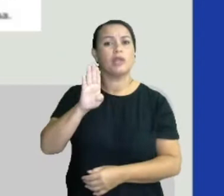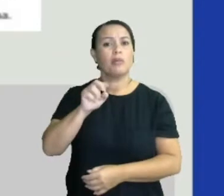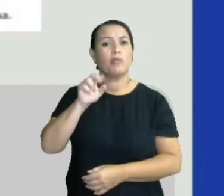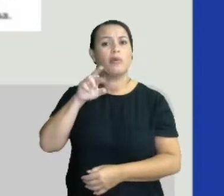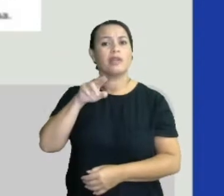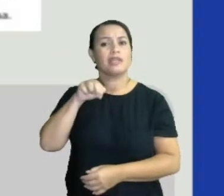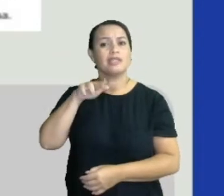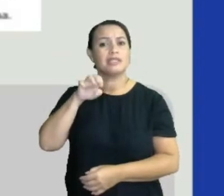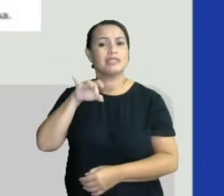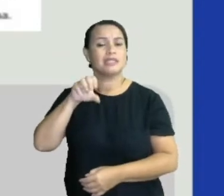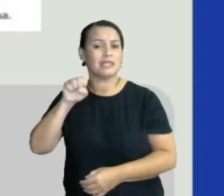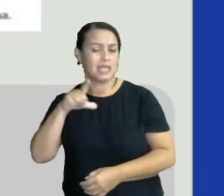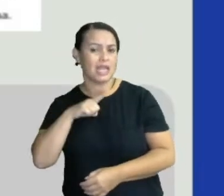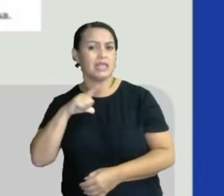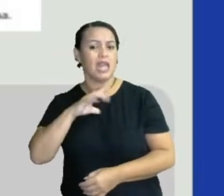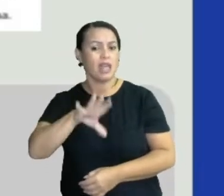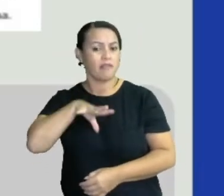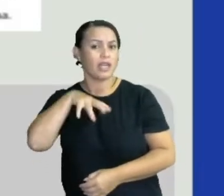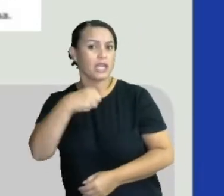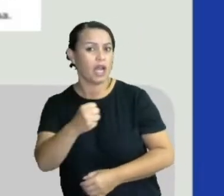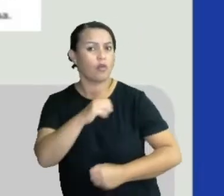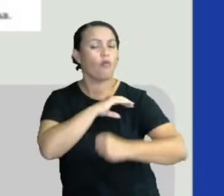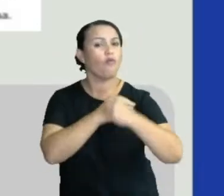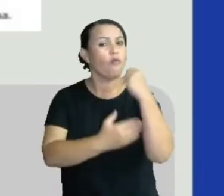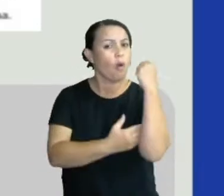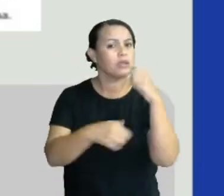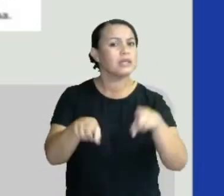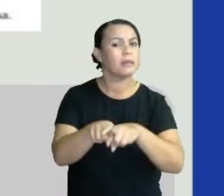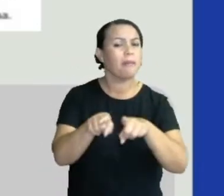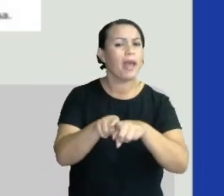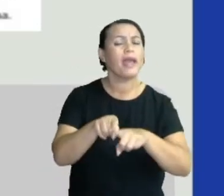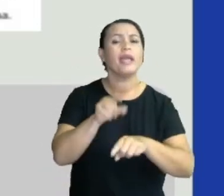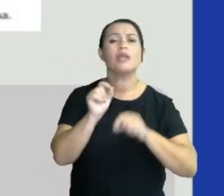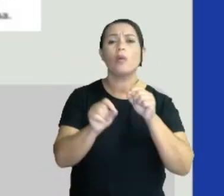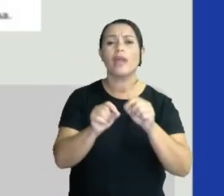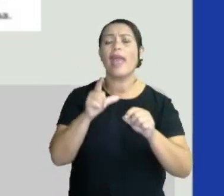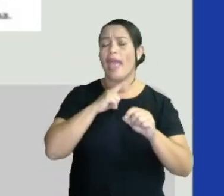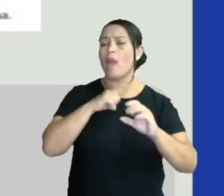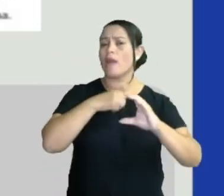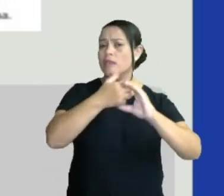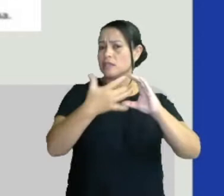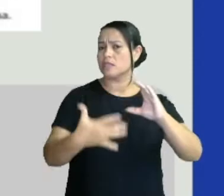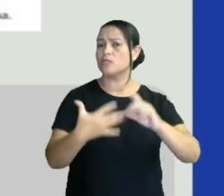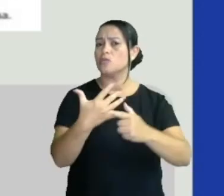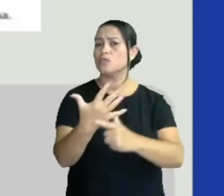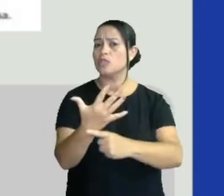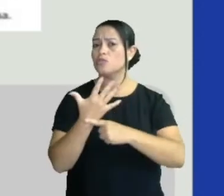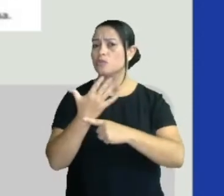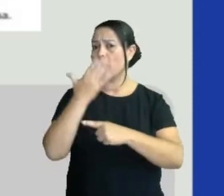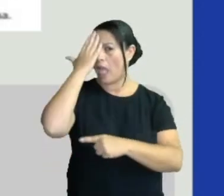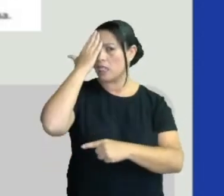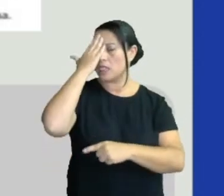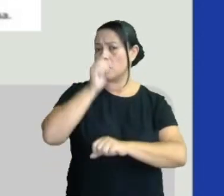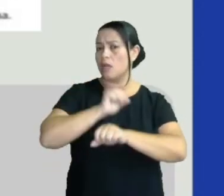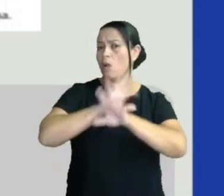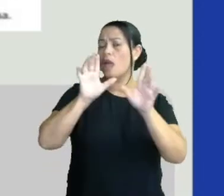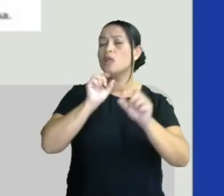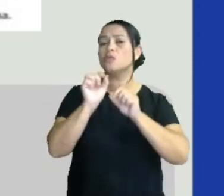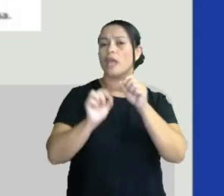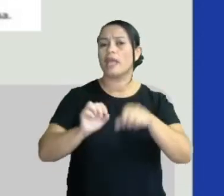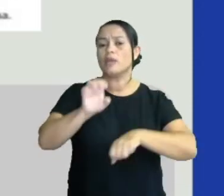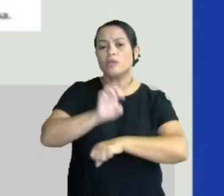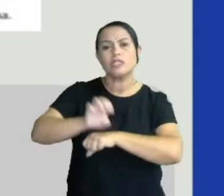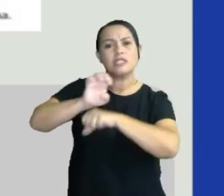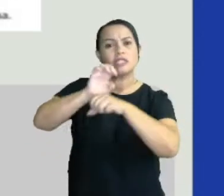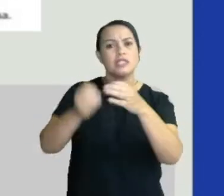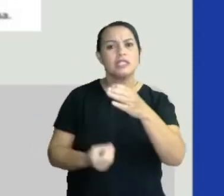força. Então, observem que isso é uma característica que nos ajuda a entender que os estados, a